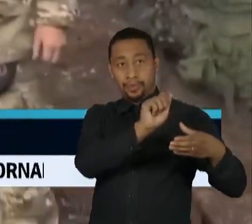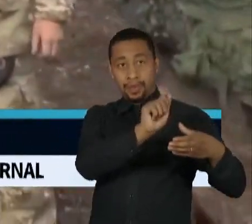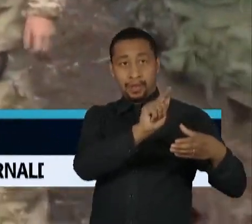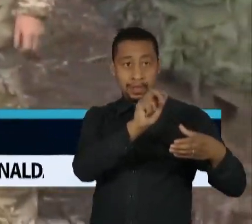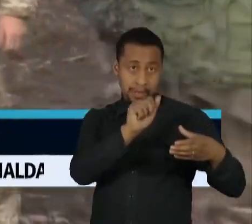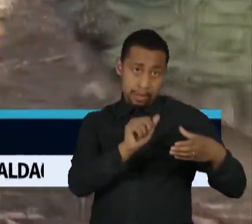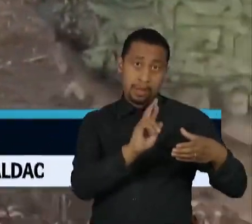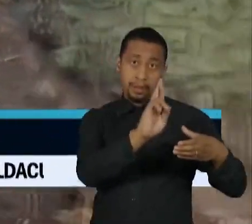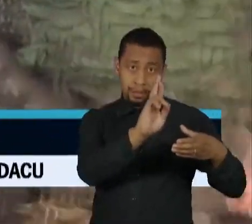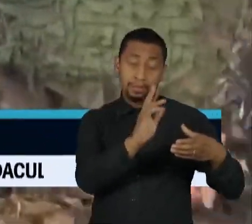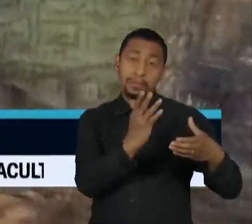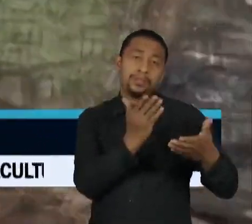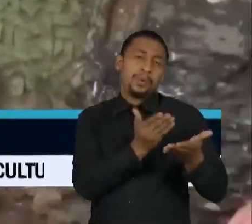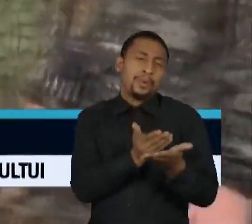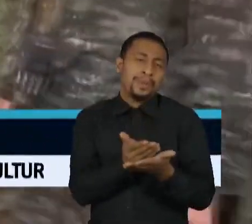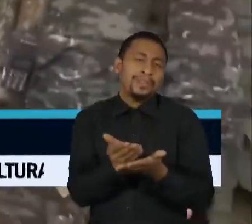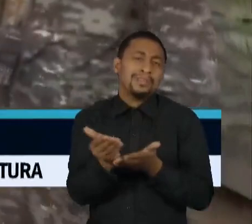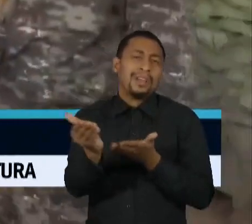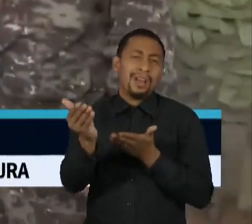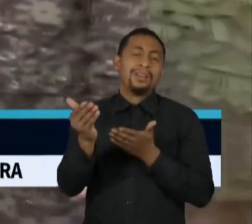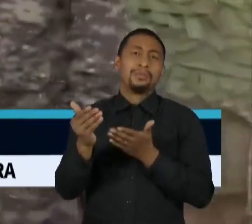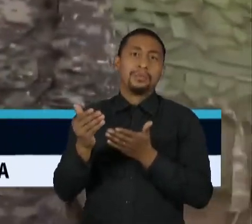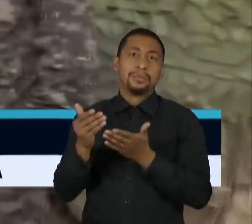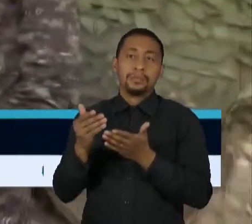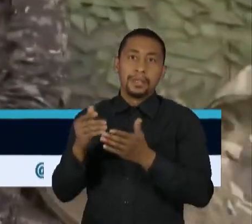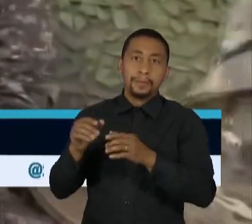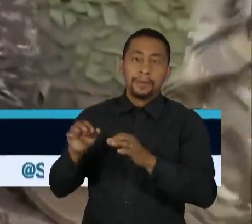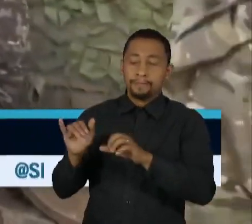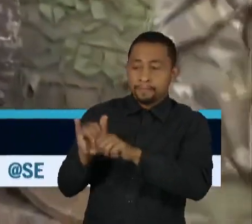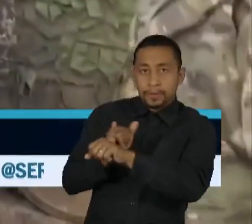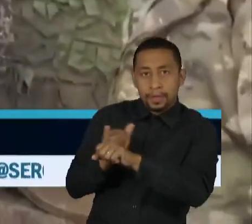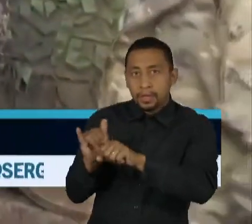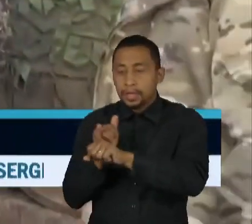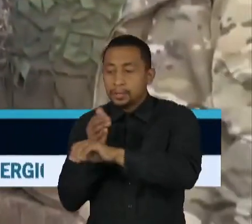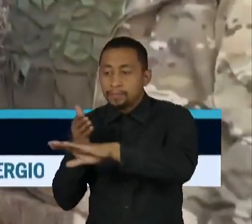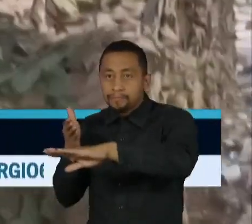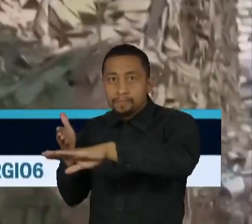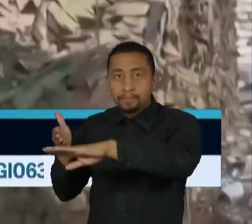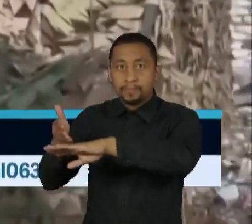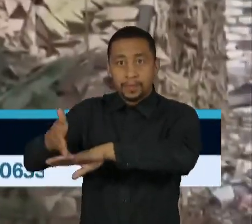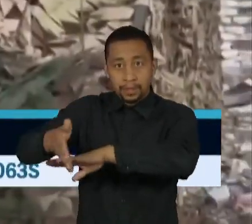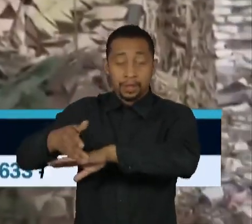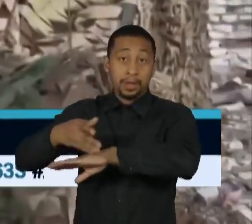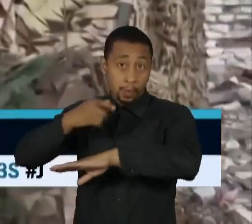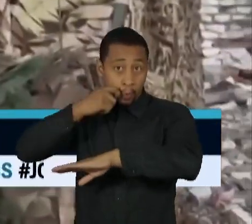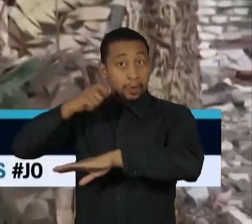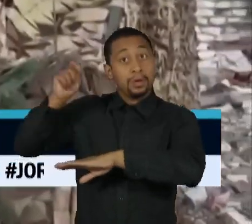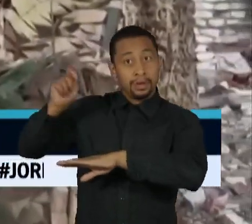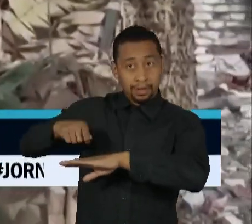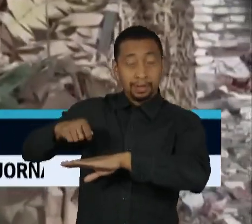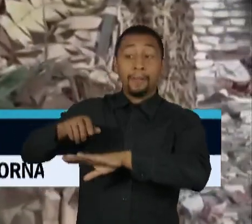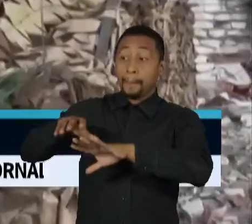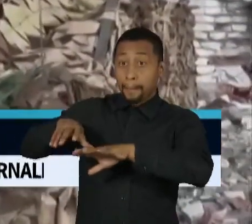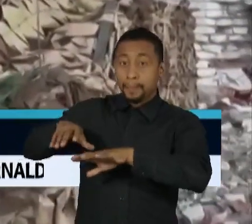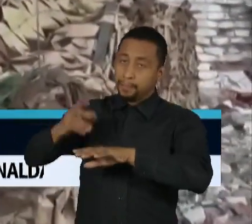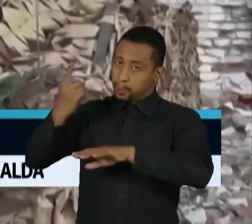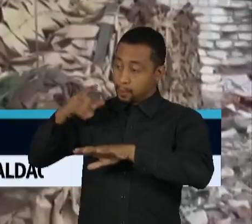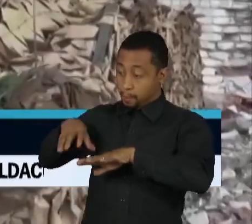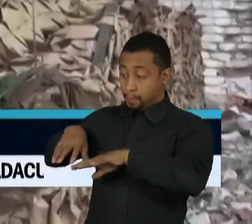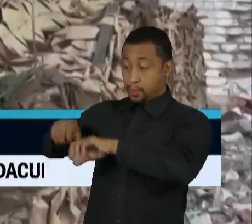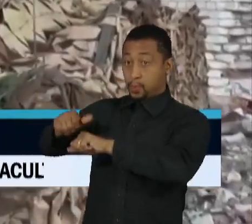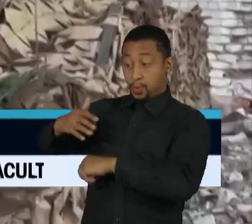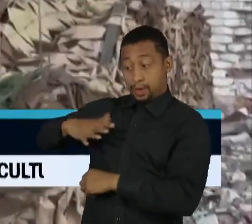começar uma missão na Ucrânia, né? Com a ocupação da Crimeia e o início de uma guerra civil na região